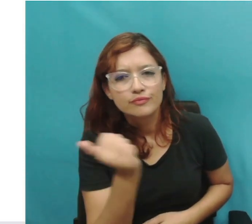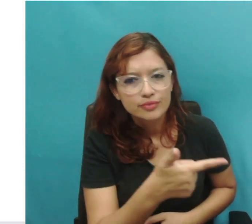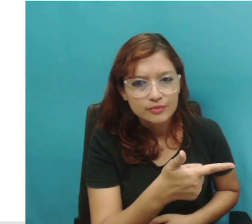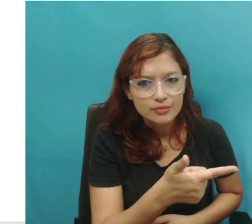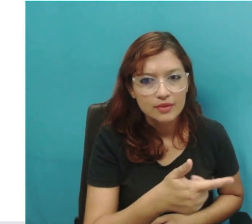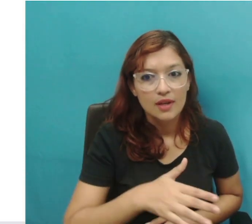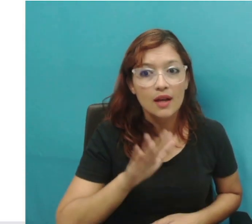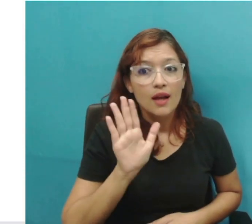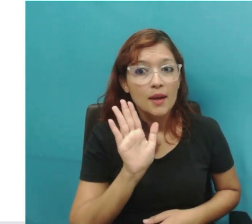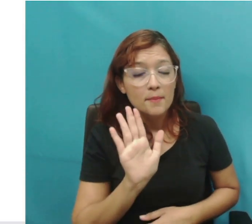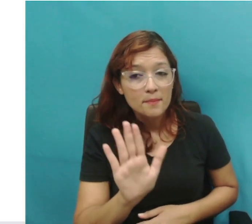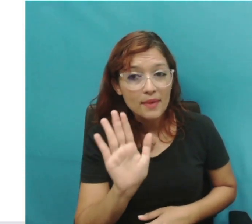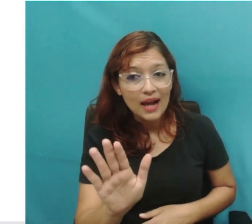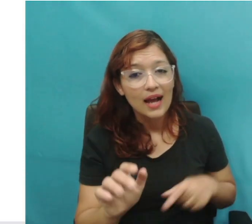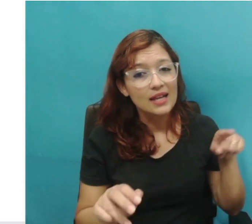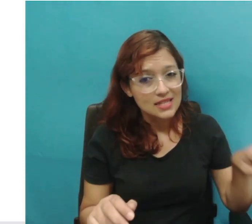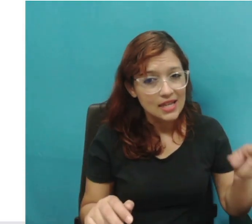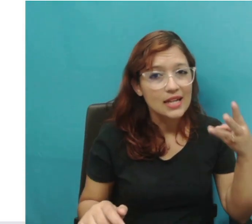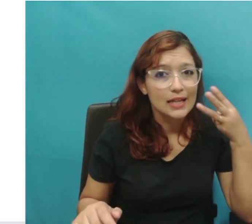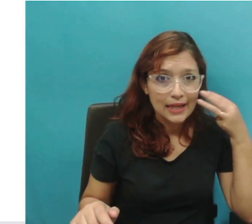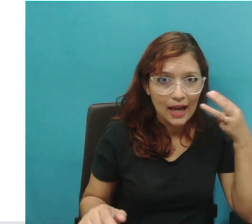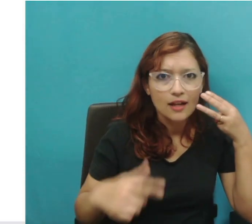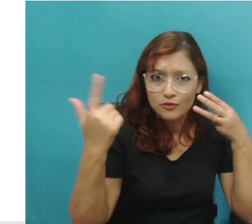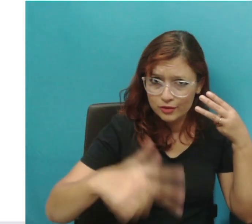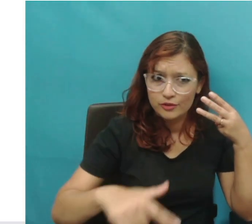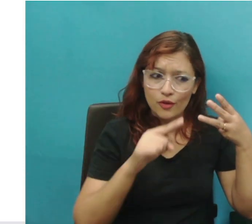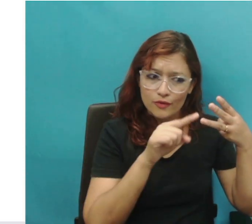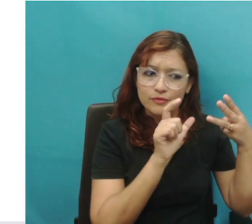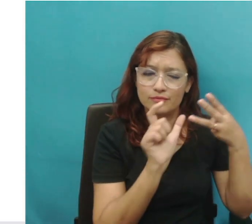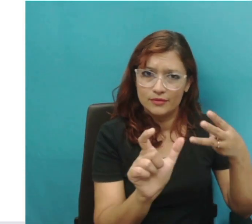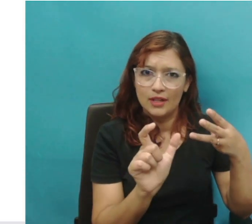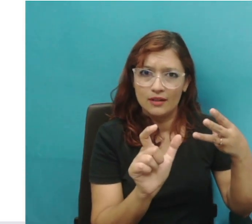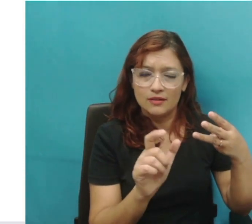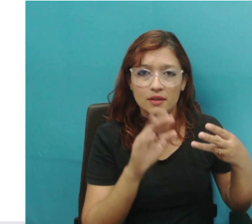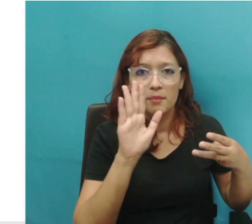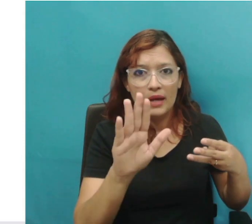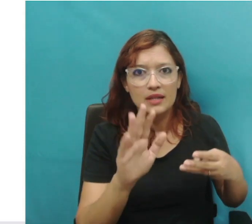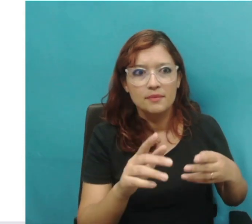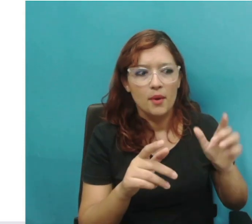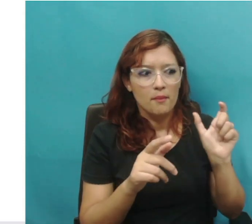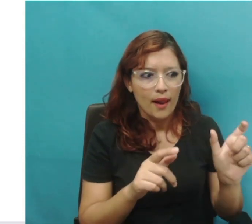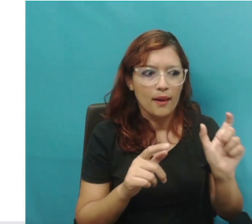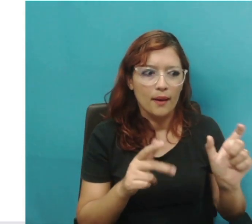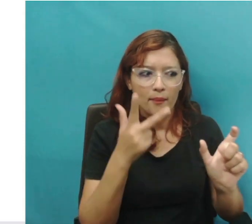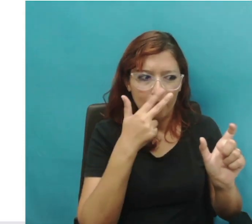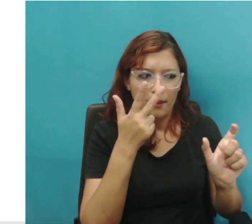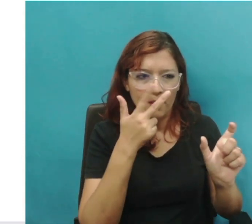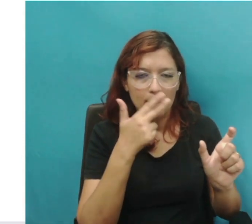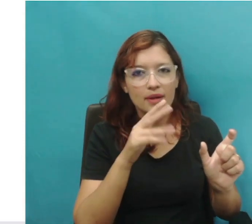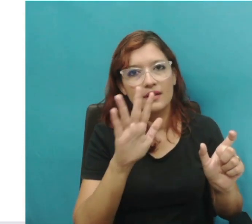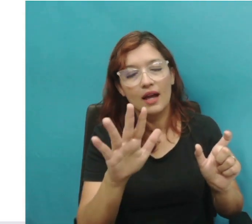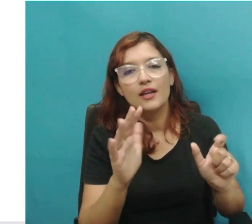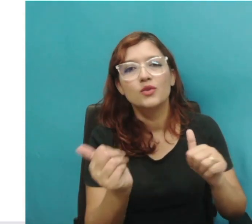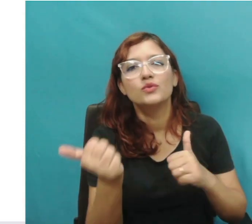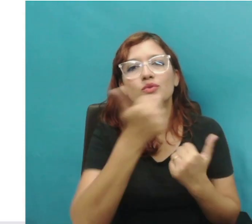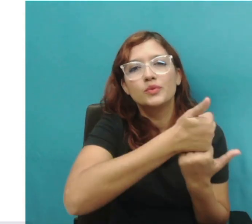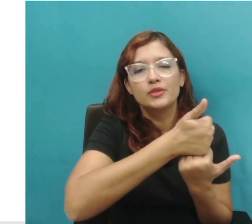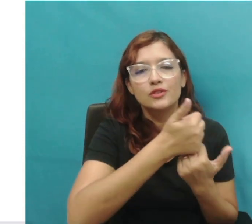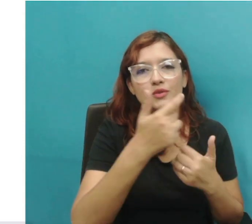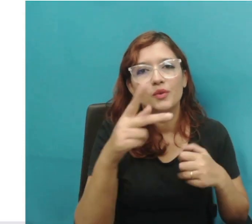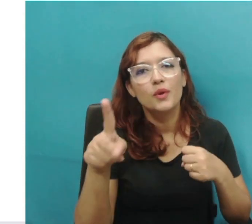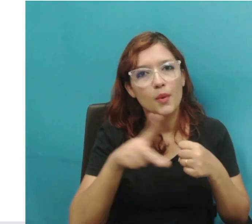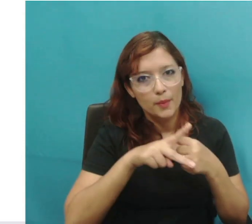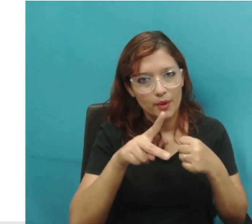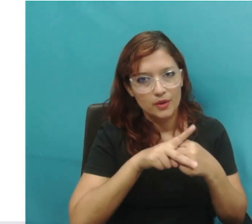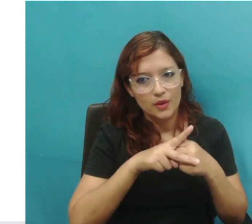Gosto mais de cães do que gatos, mas acho o gato, eu podia repetir a palavra, né? Mas acho os gatos dão